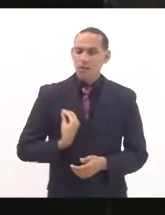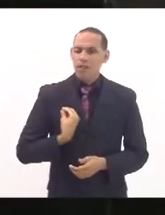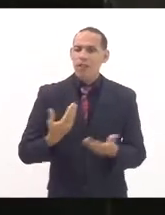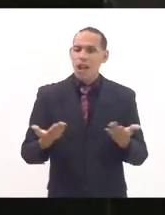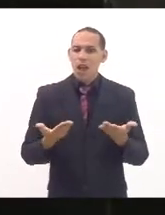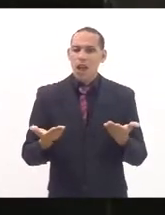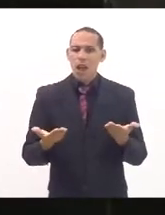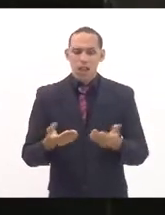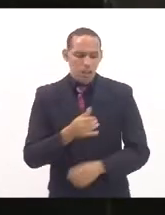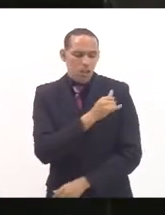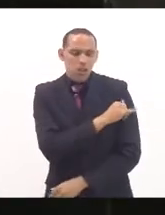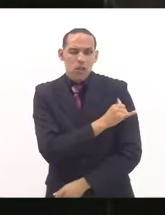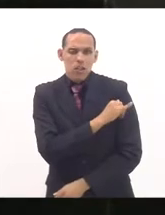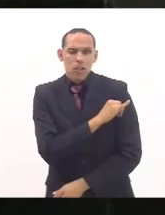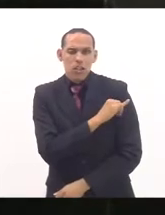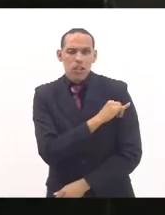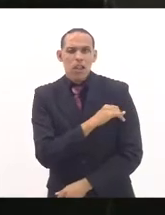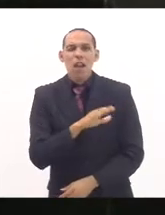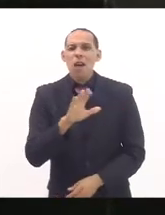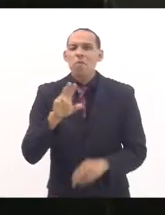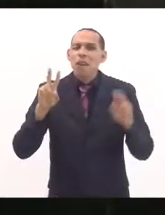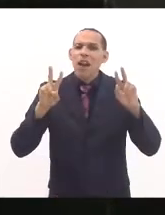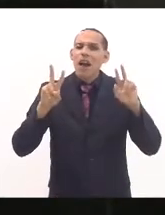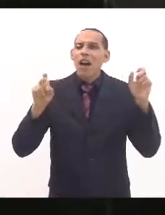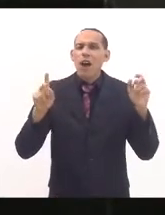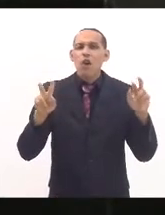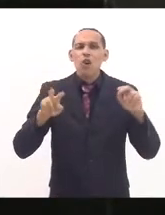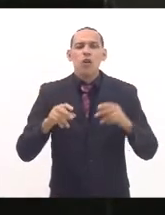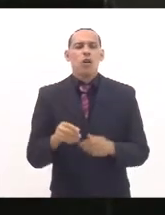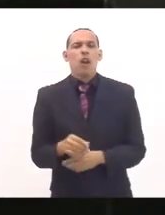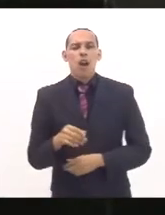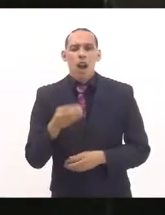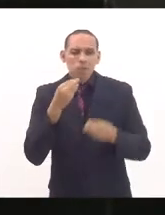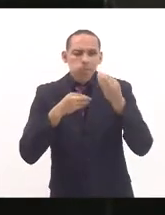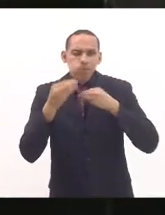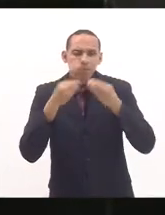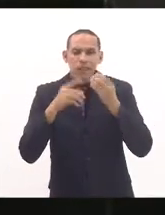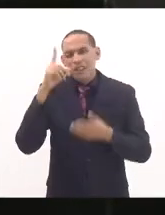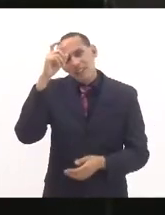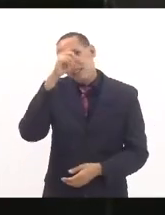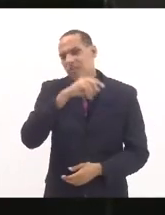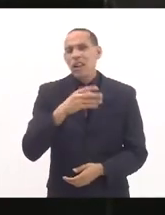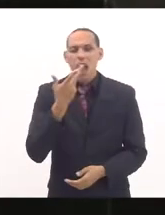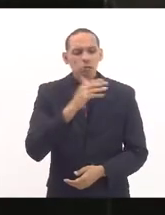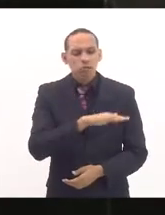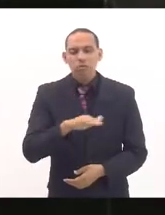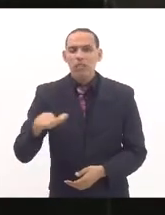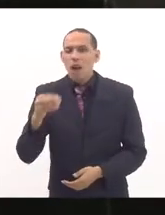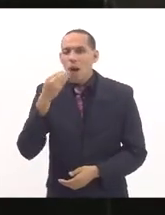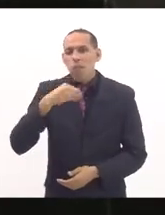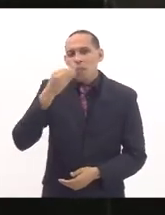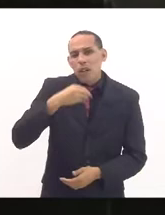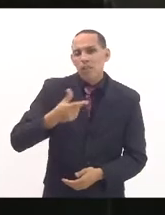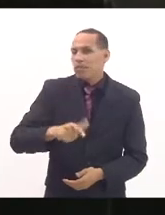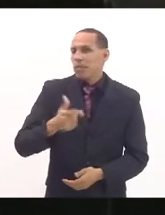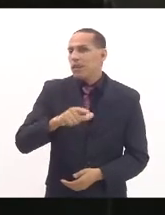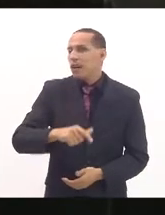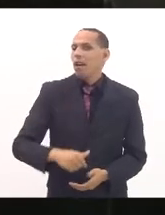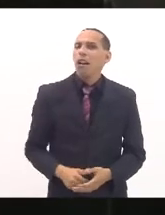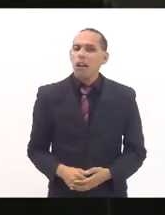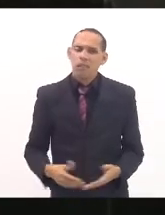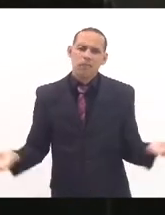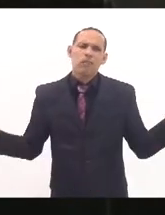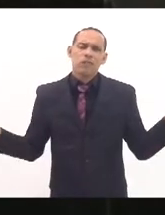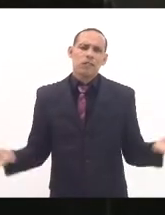Janeiro, onde a questão alimentar é difícil, tem criança que não tem o que comer. Ora,